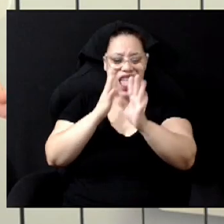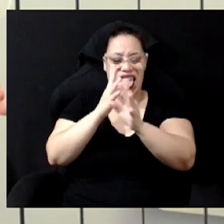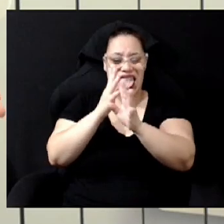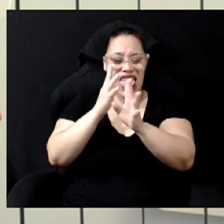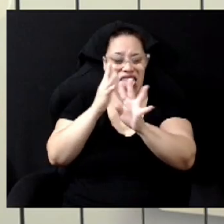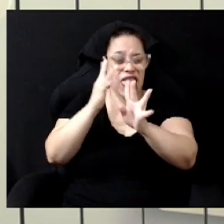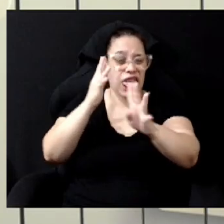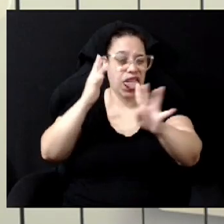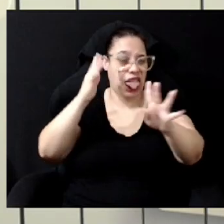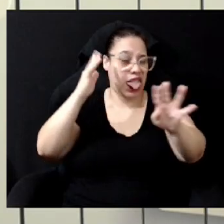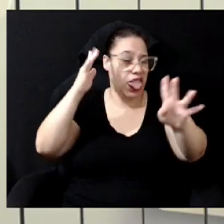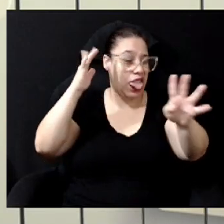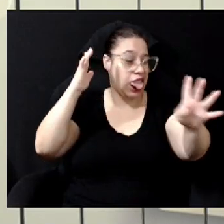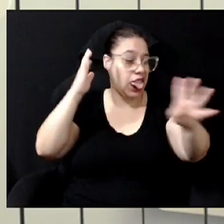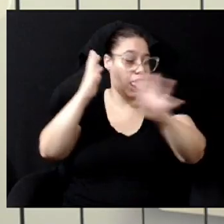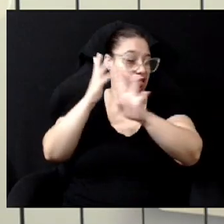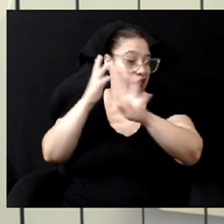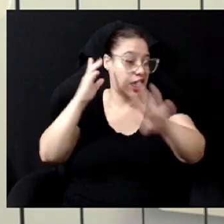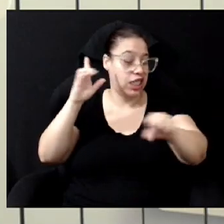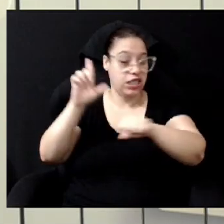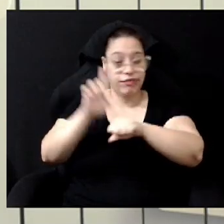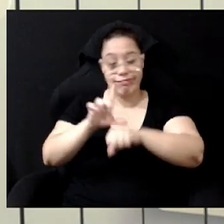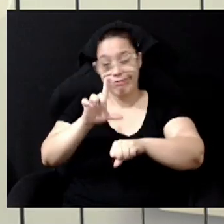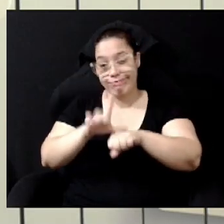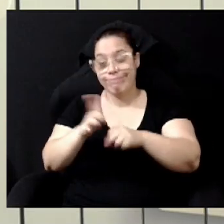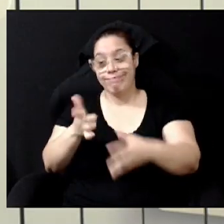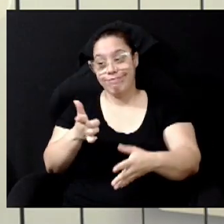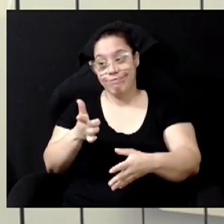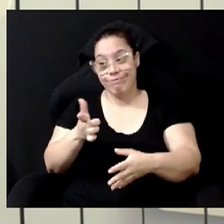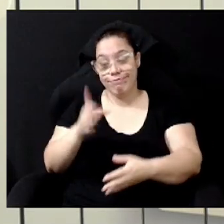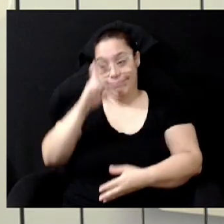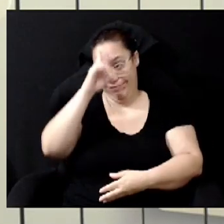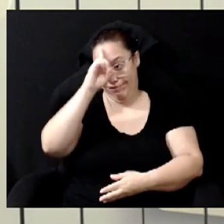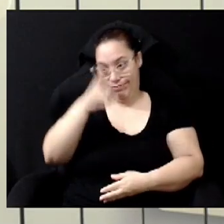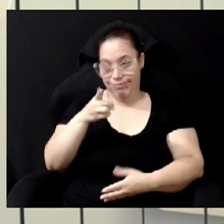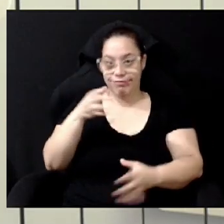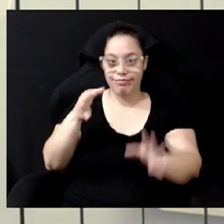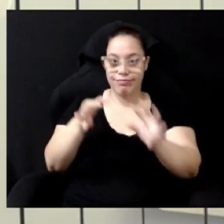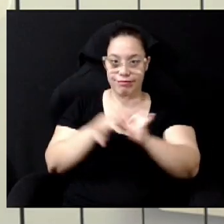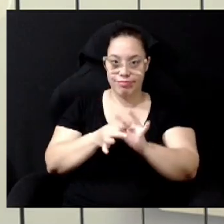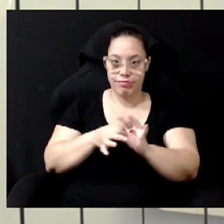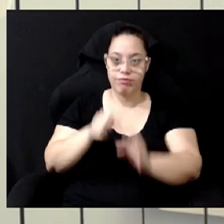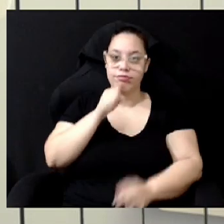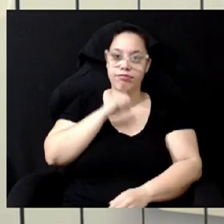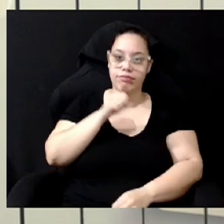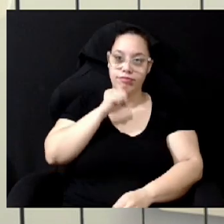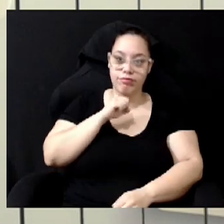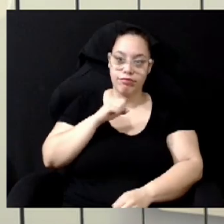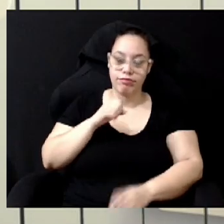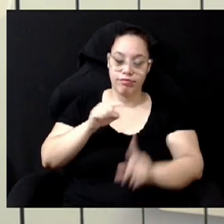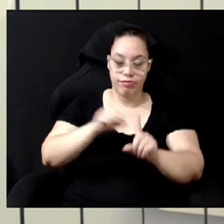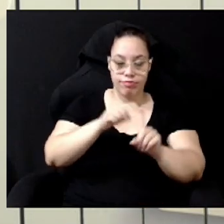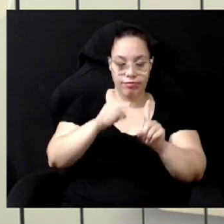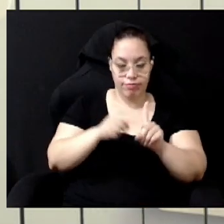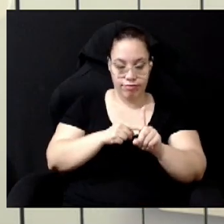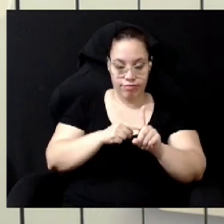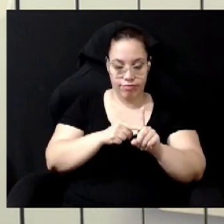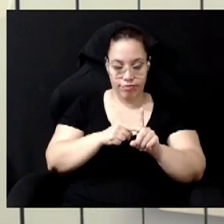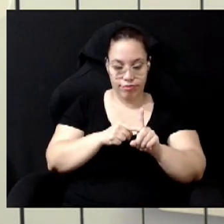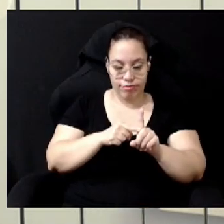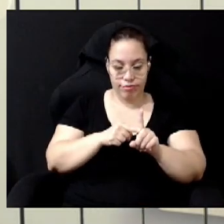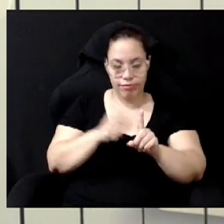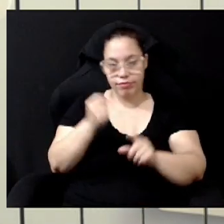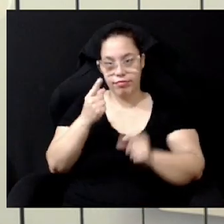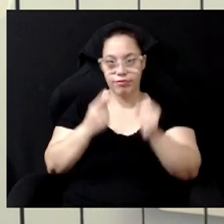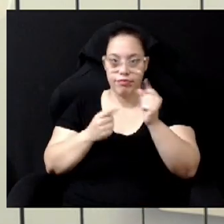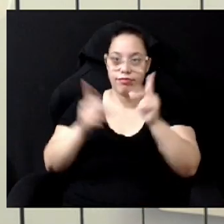em estabelecimentos comerciais da cidade, um direito já garantido para idosos, gestantes e pessoas com algum tipo de